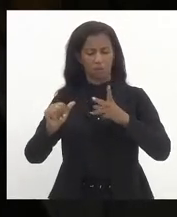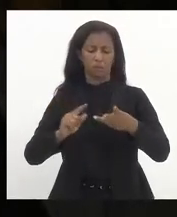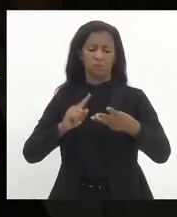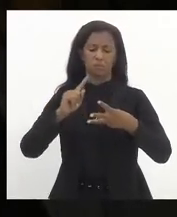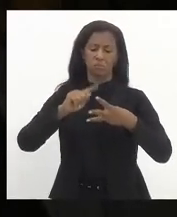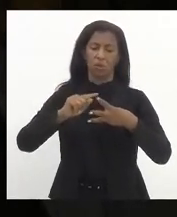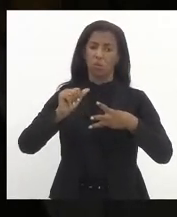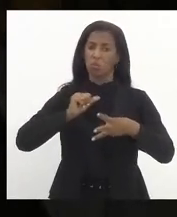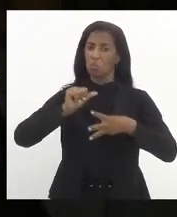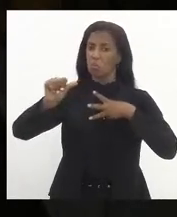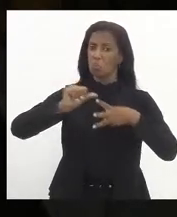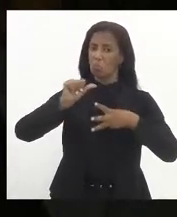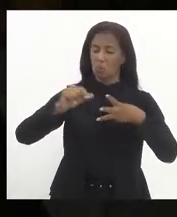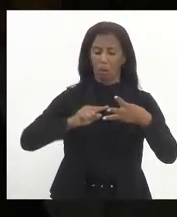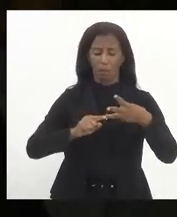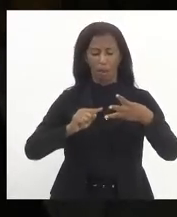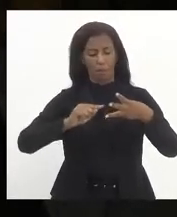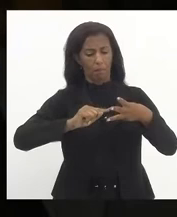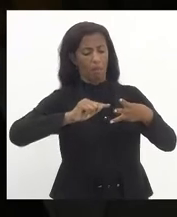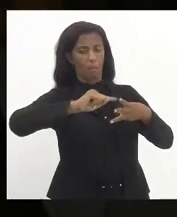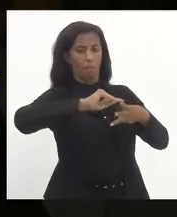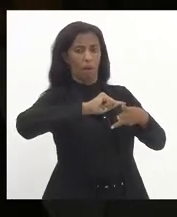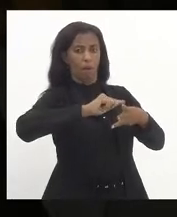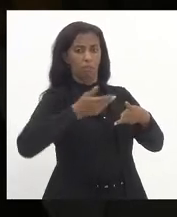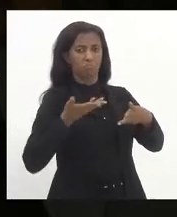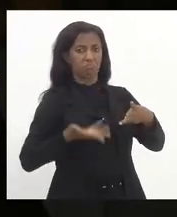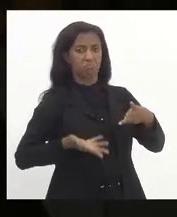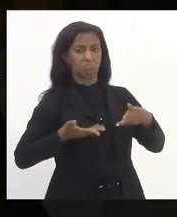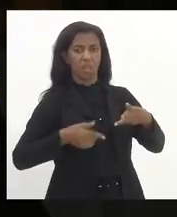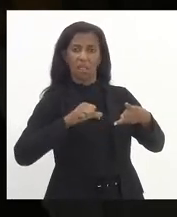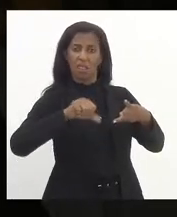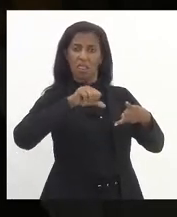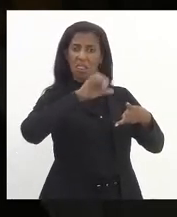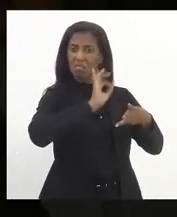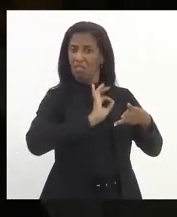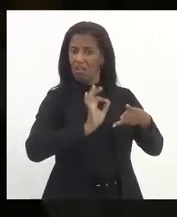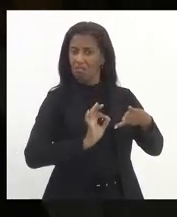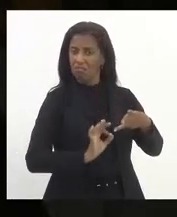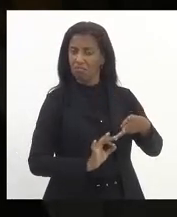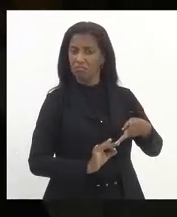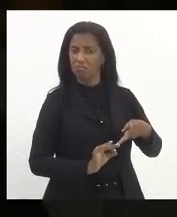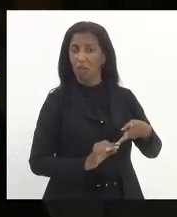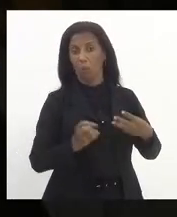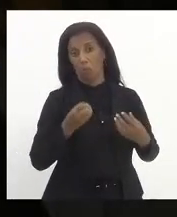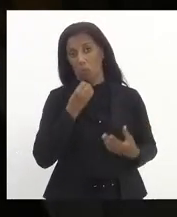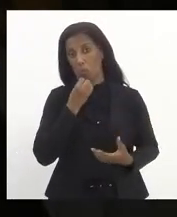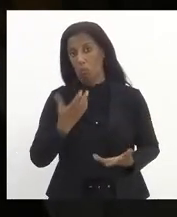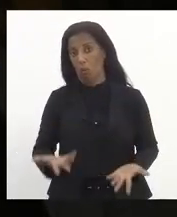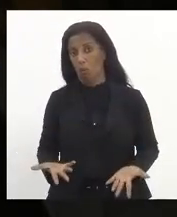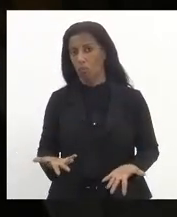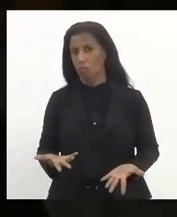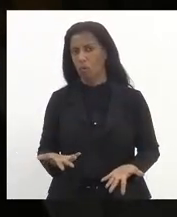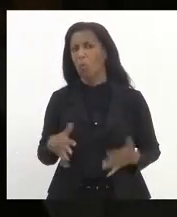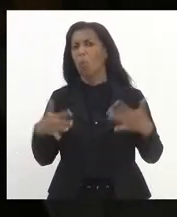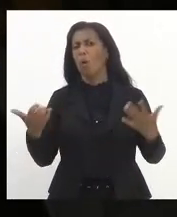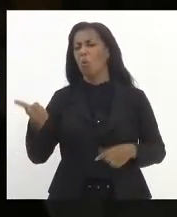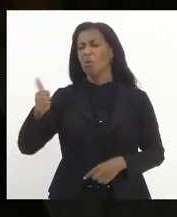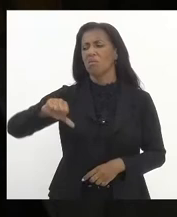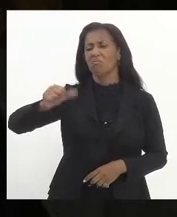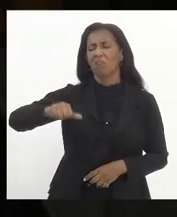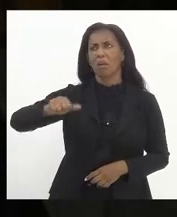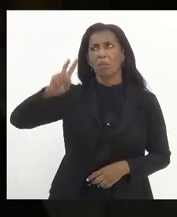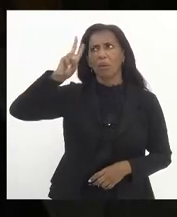no preço do barril, e se não houve mudança sensível no volume da produção, bom, qual é outra variável que pode